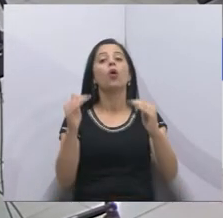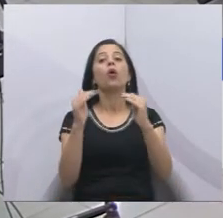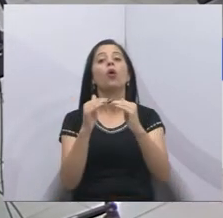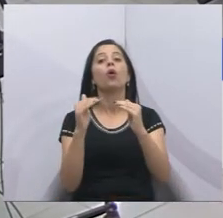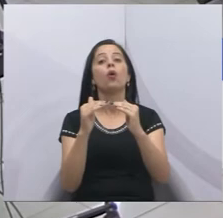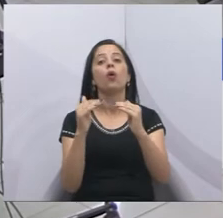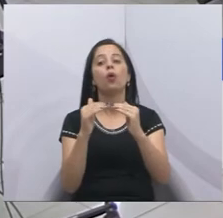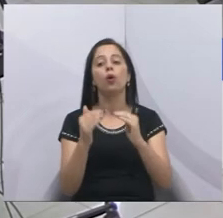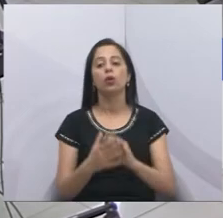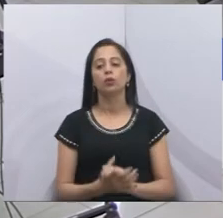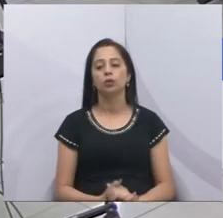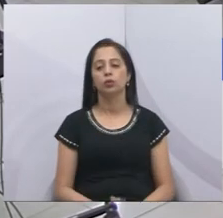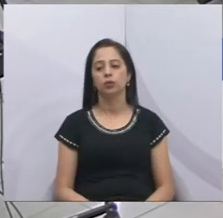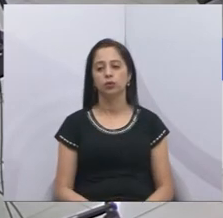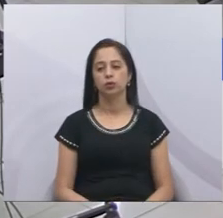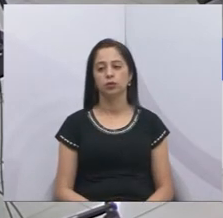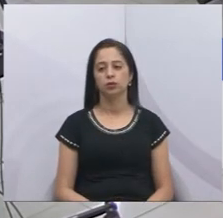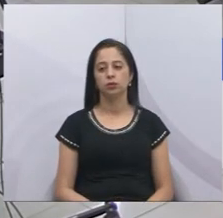Favorável.